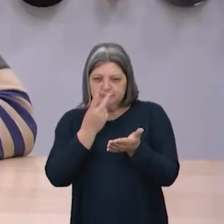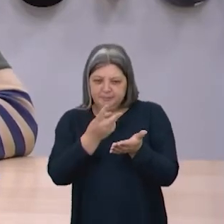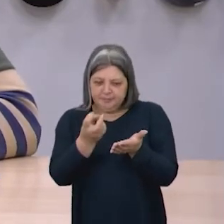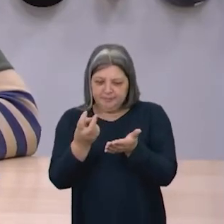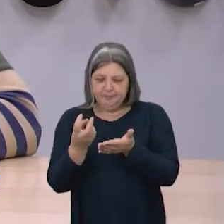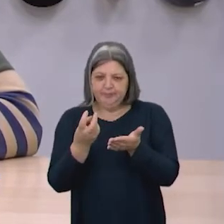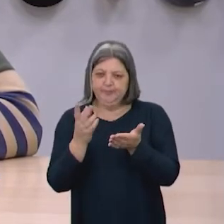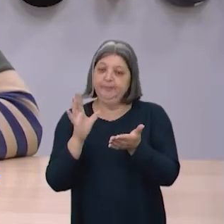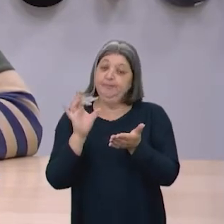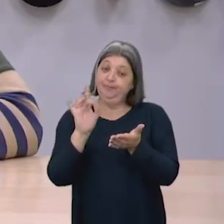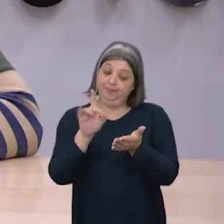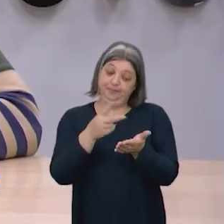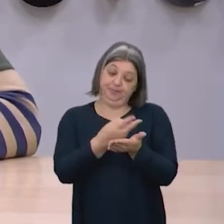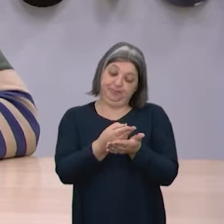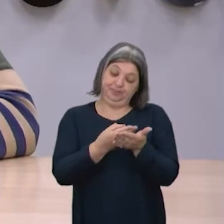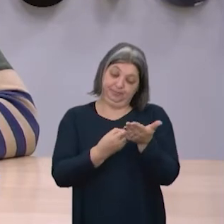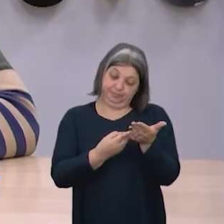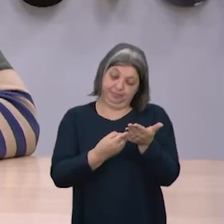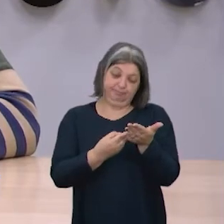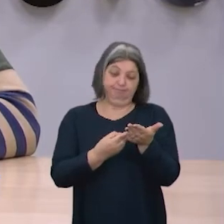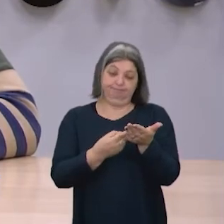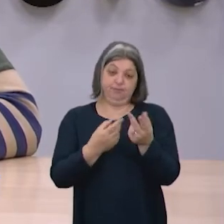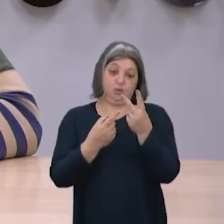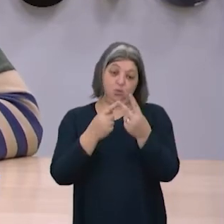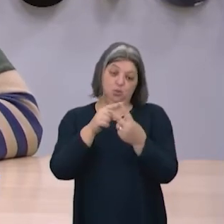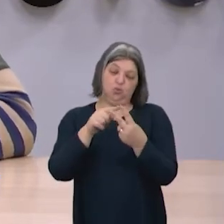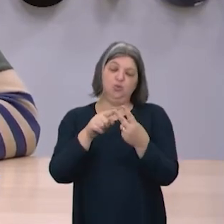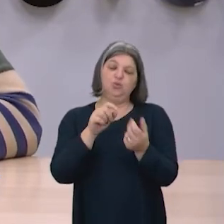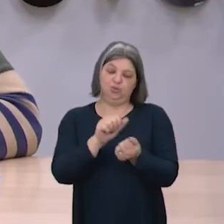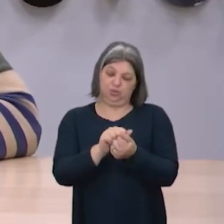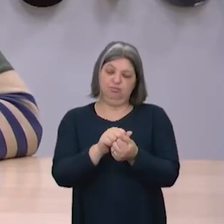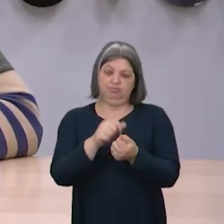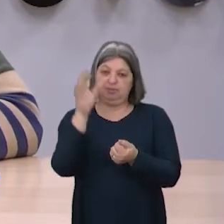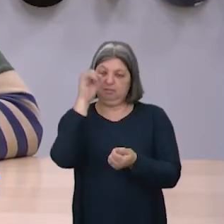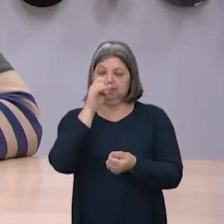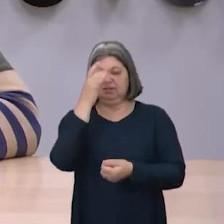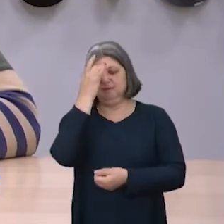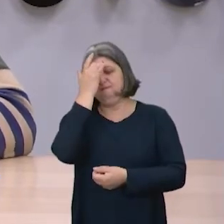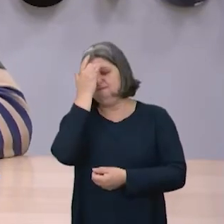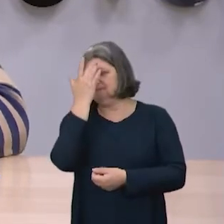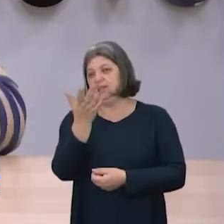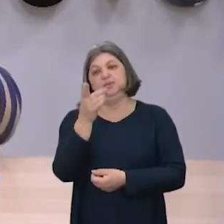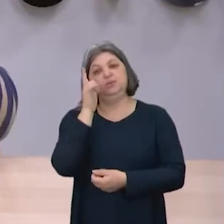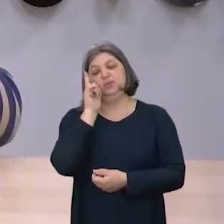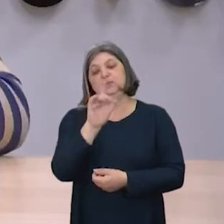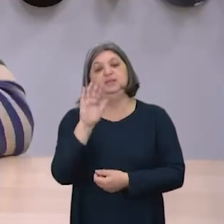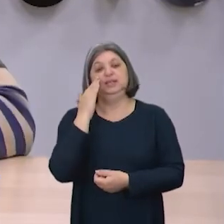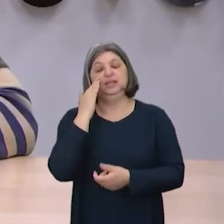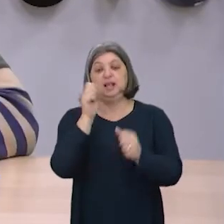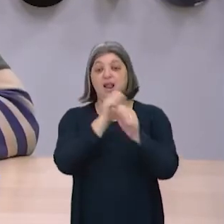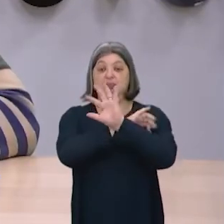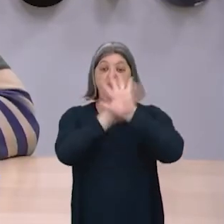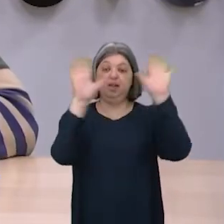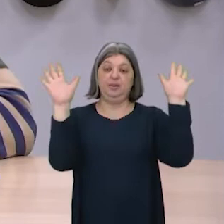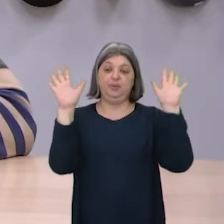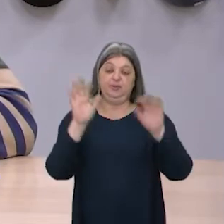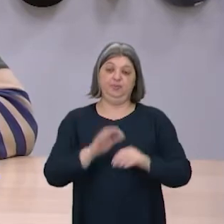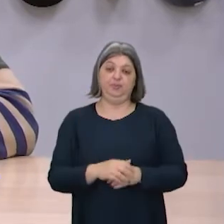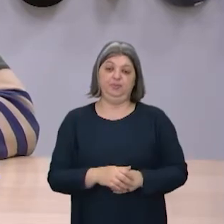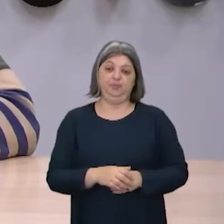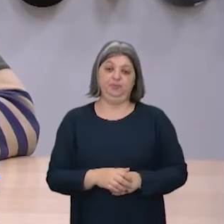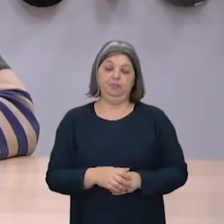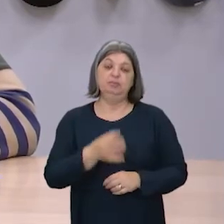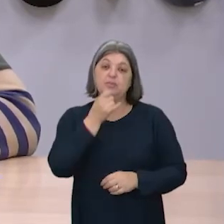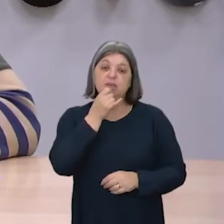mas também desenhar. Né? Esse meu aprendizado ficava muito mais fácil. Tá? Então, fiz um corte